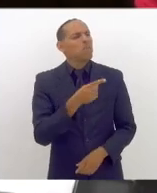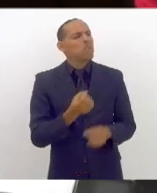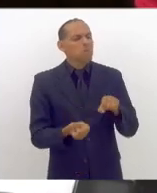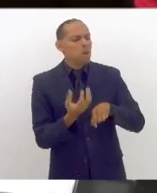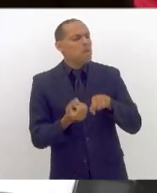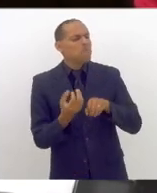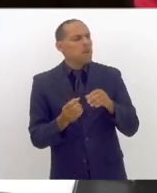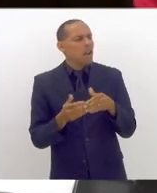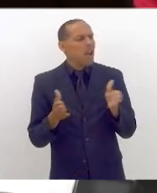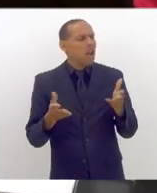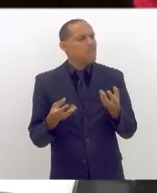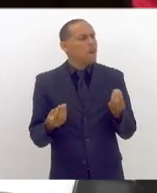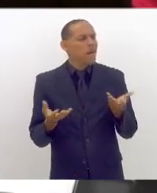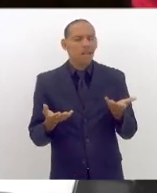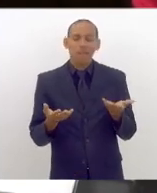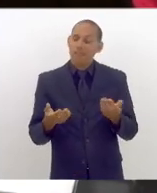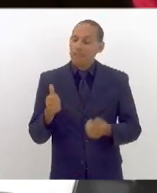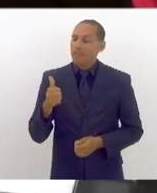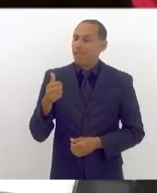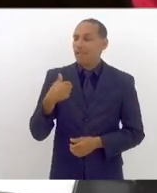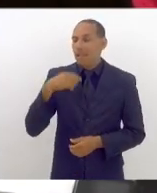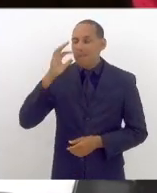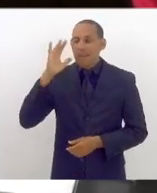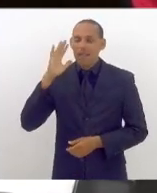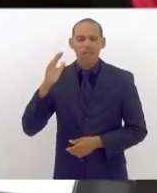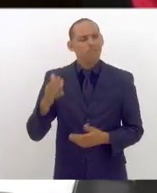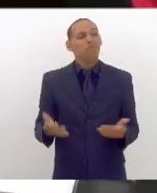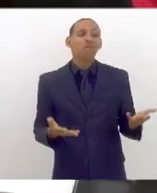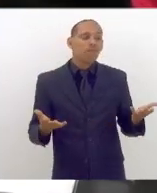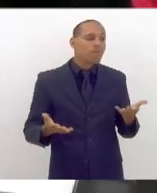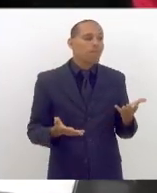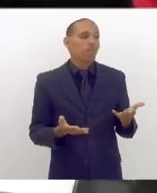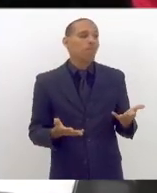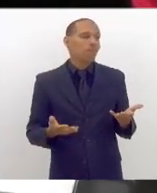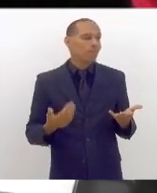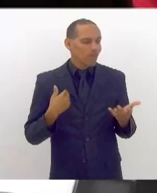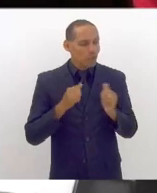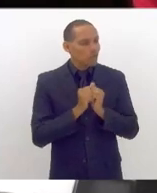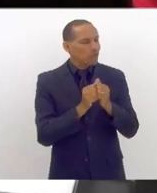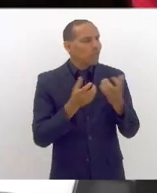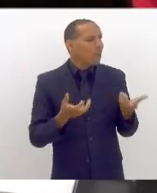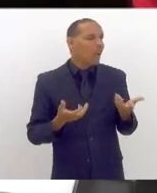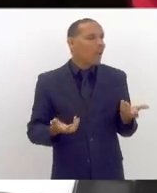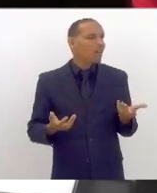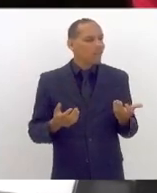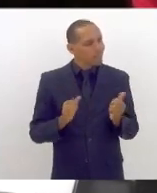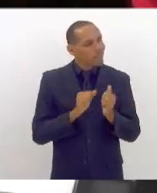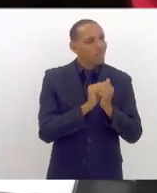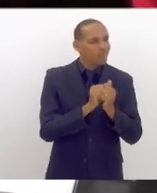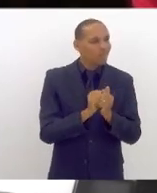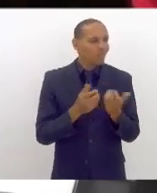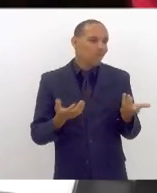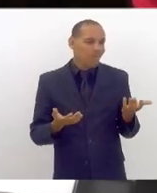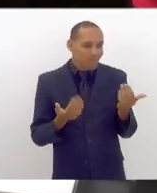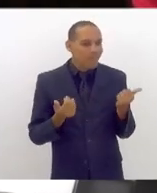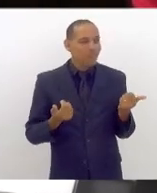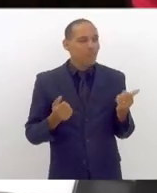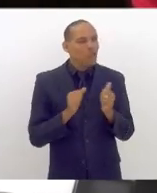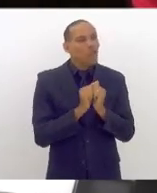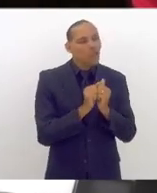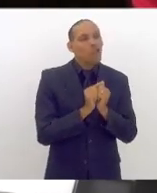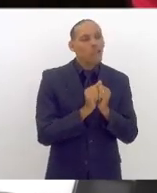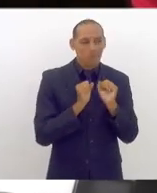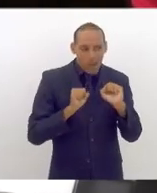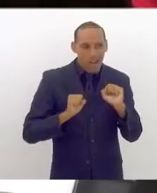que ser o melhor produtora falei então queria ir com você nessa produtora Aí queria abrir Queria estar nessa